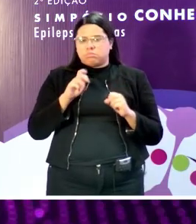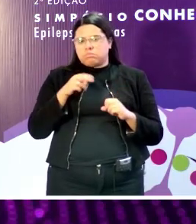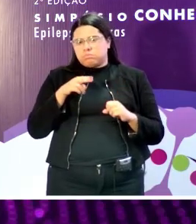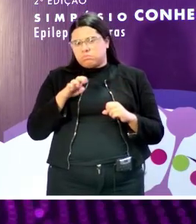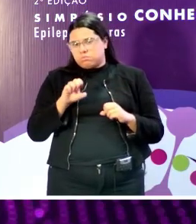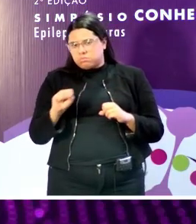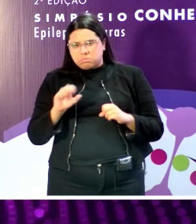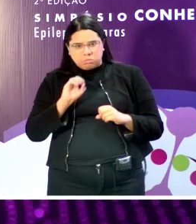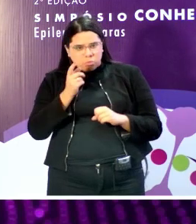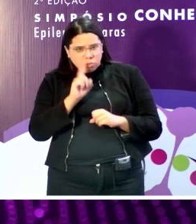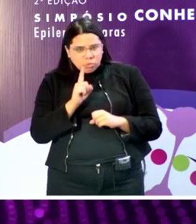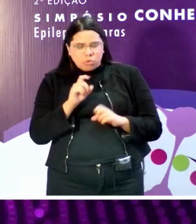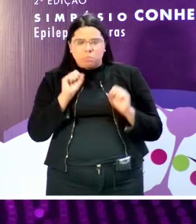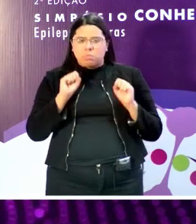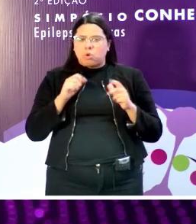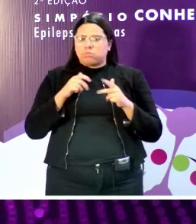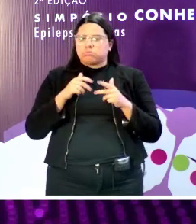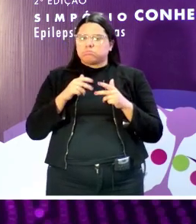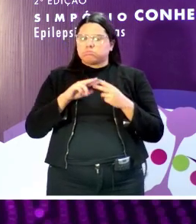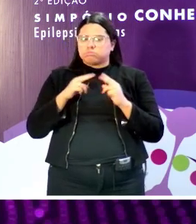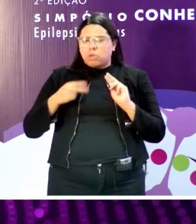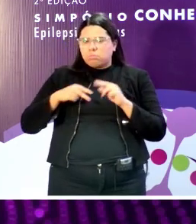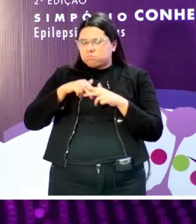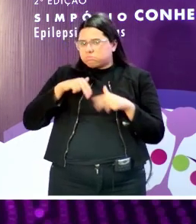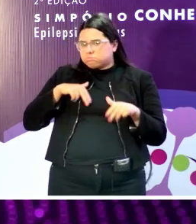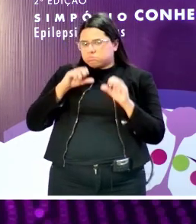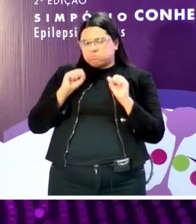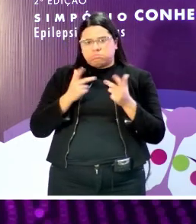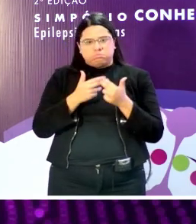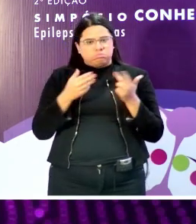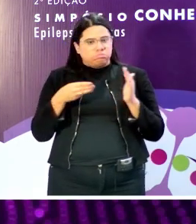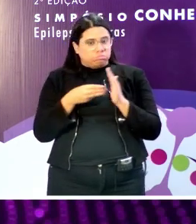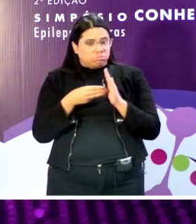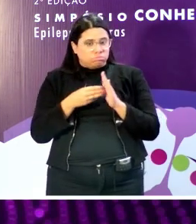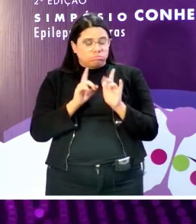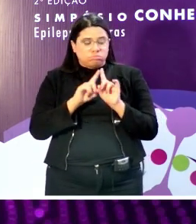pode ter hereditariedade, pode ter muitas coisas. O que a gente